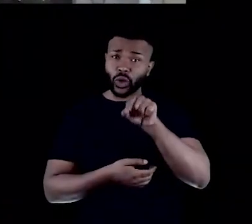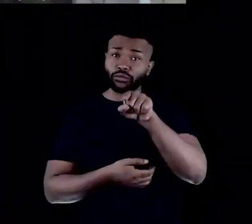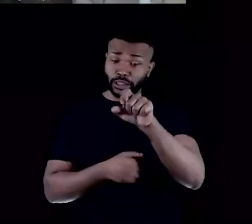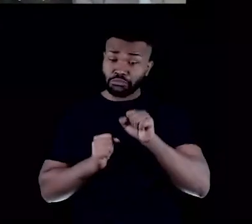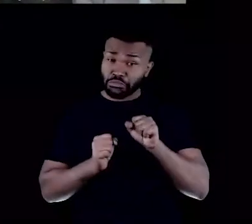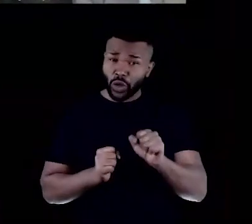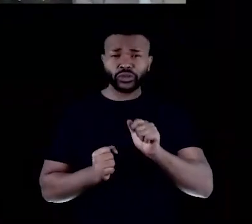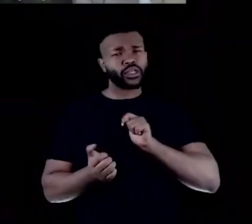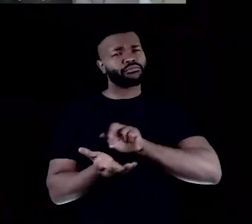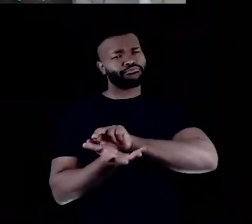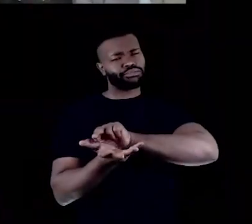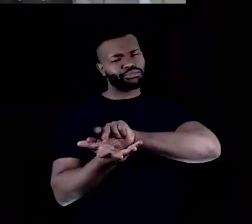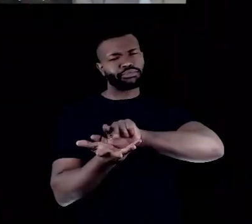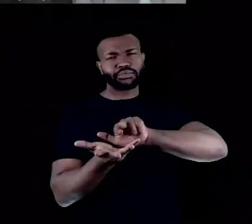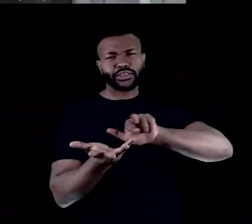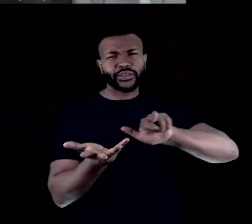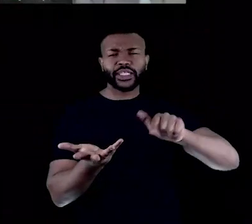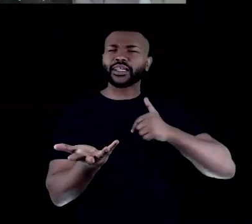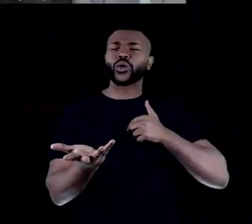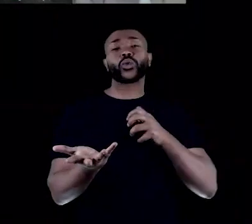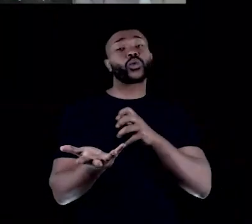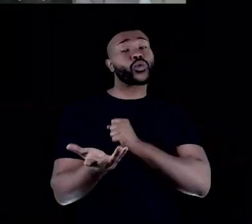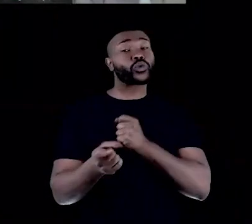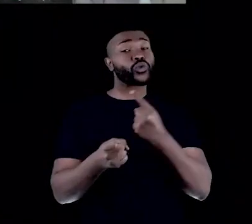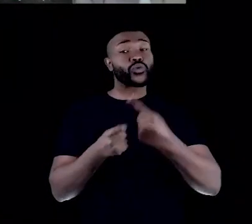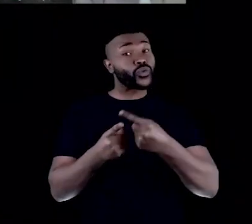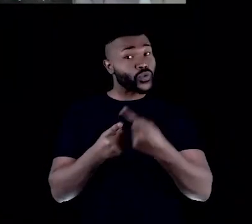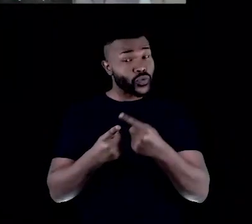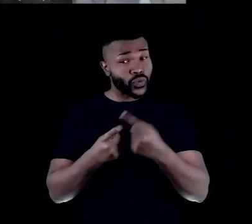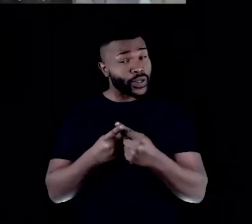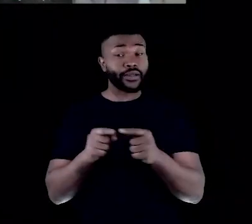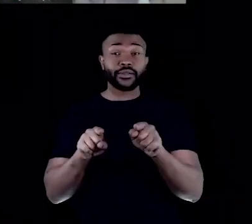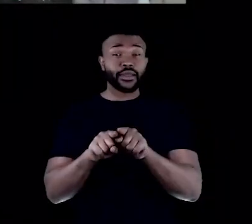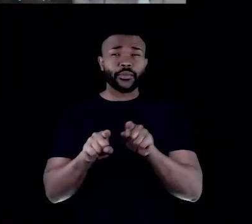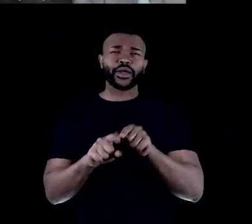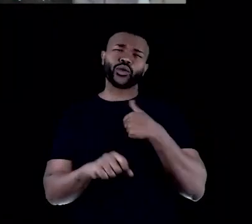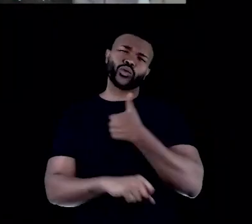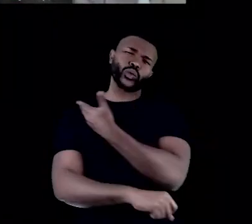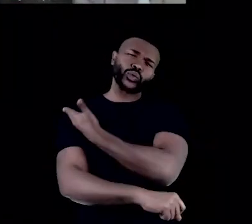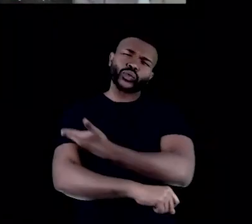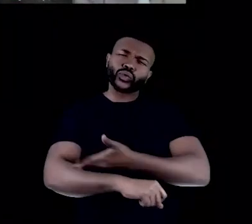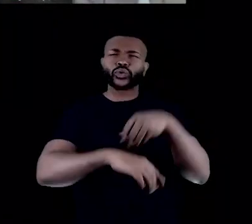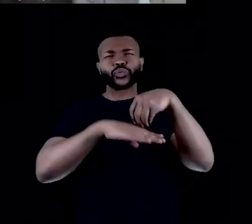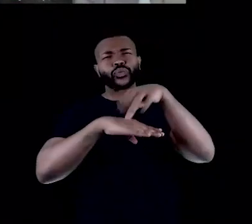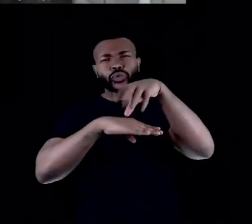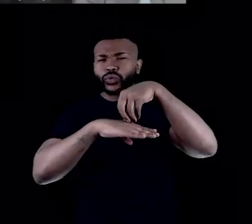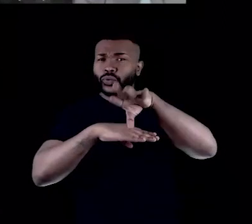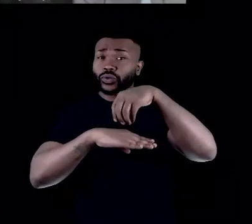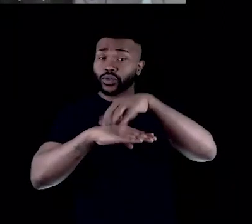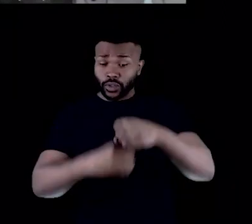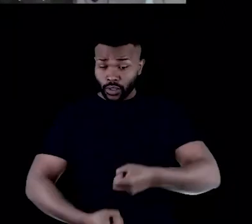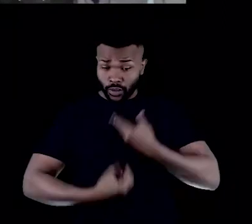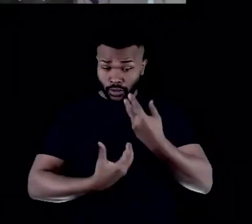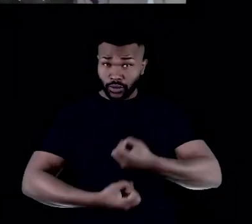tem uma definição que você pode chegar, são várias. E eu gosto disso porque... Até uma coisa que costumam recomendar bastante